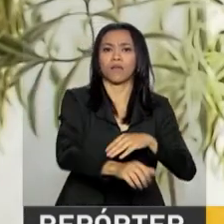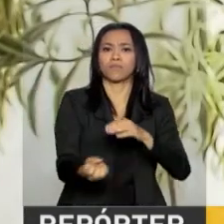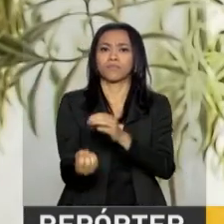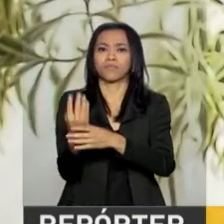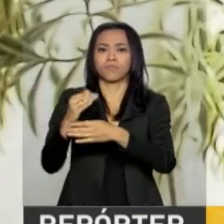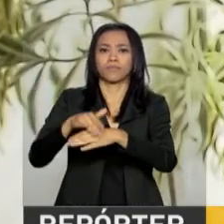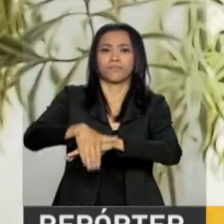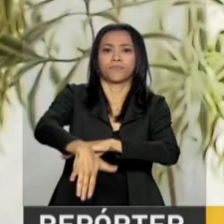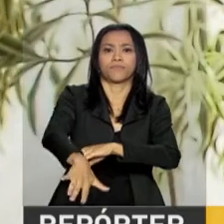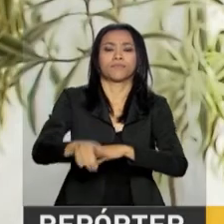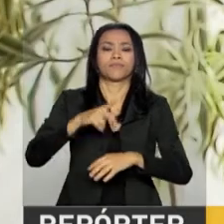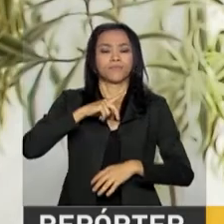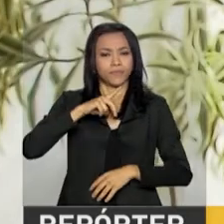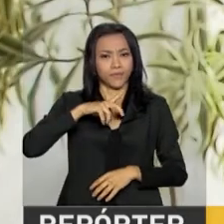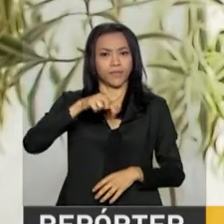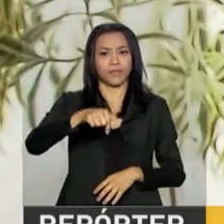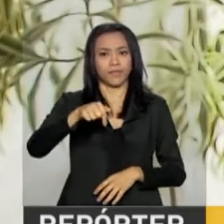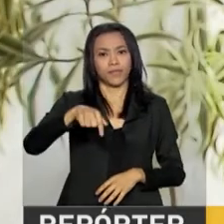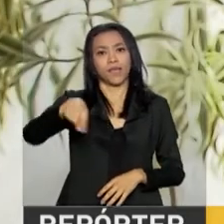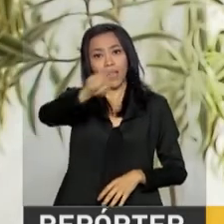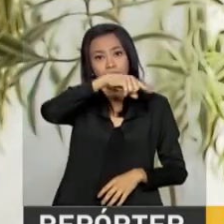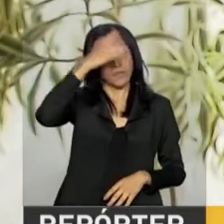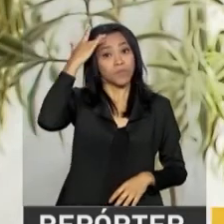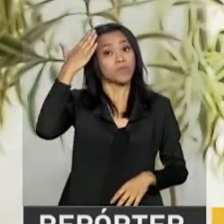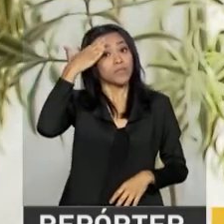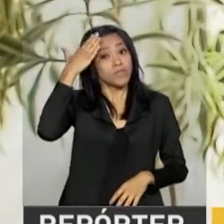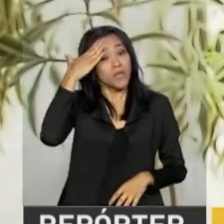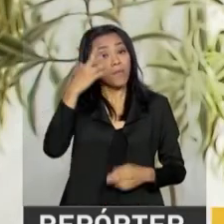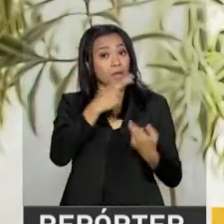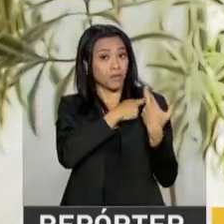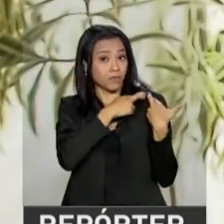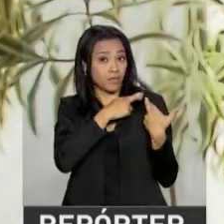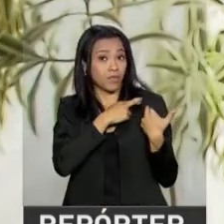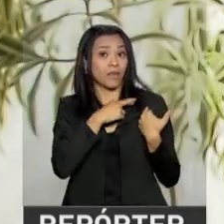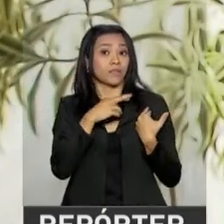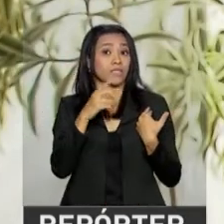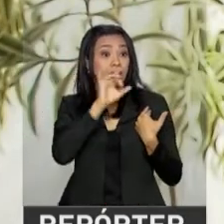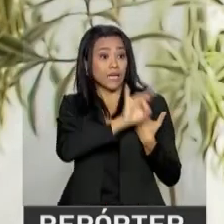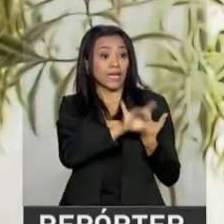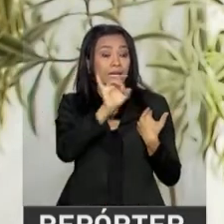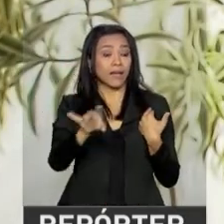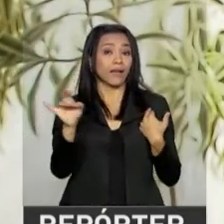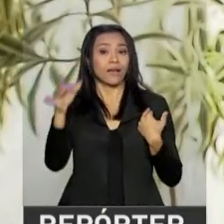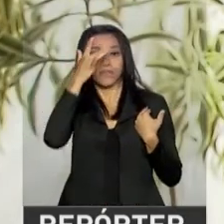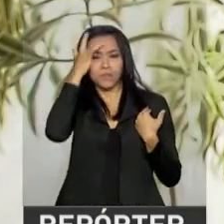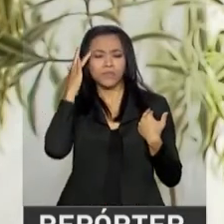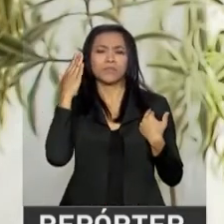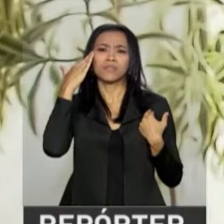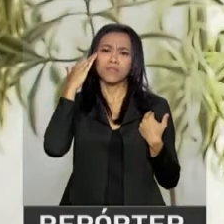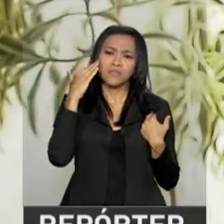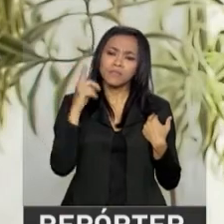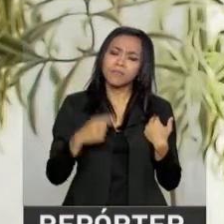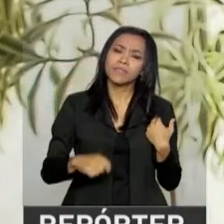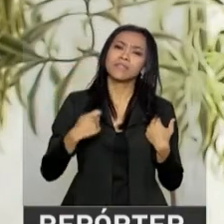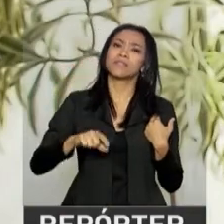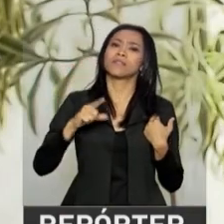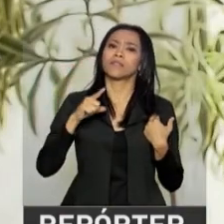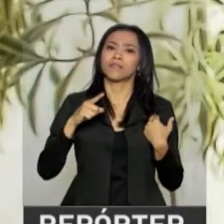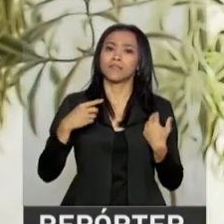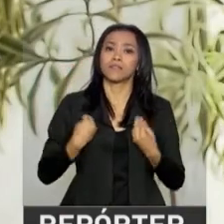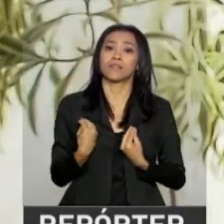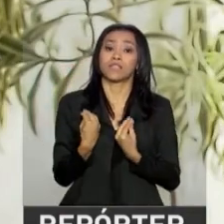assim sabe da sua responsabilidade de cuidar cada um sabe o que tem que deixar um legado para as futuras